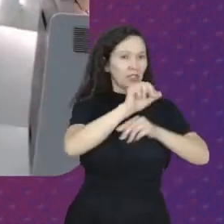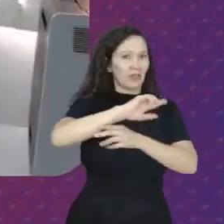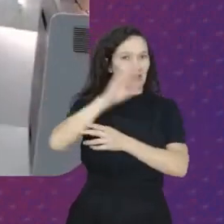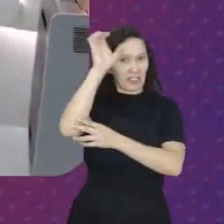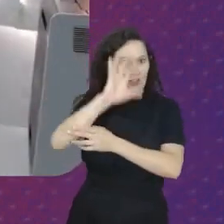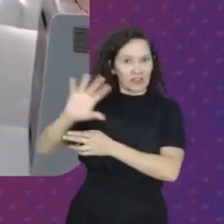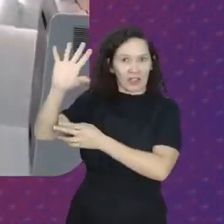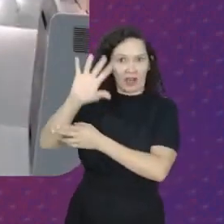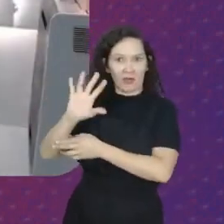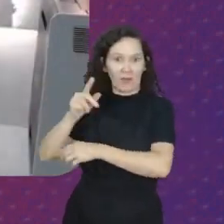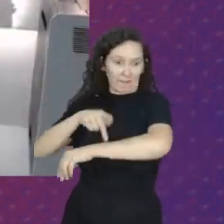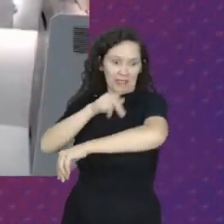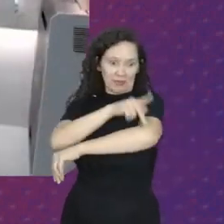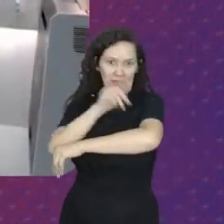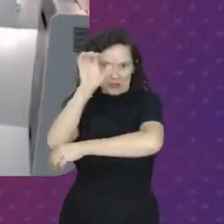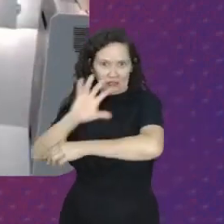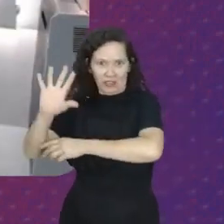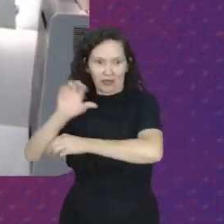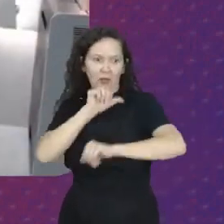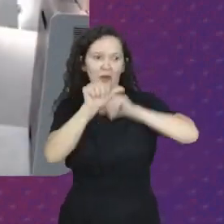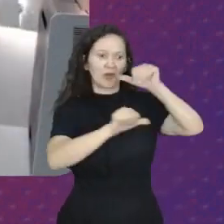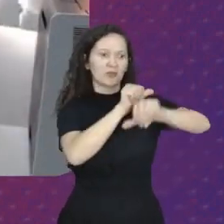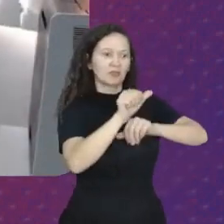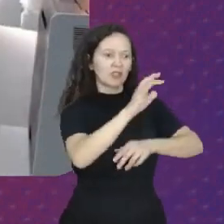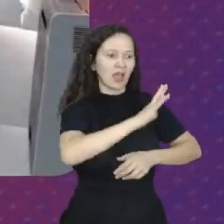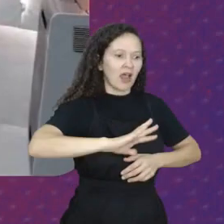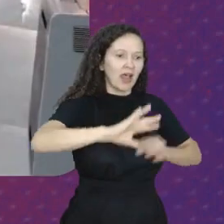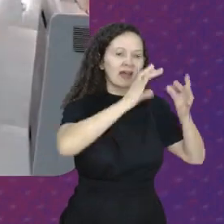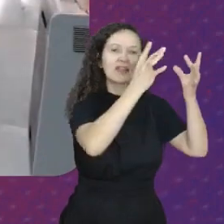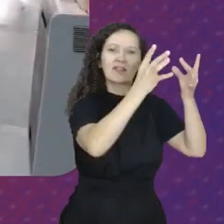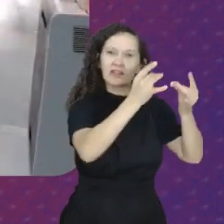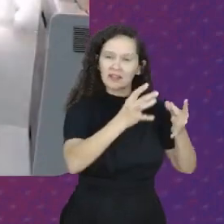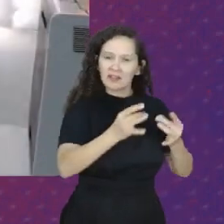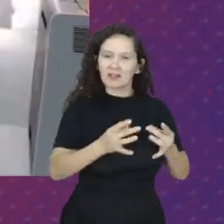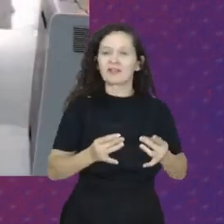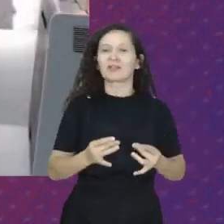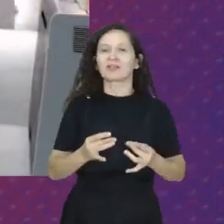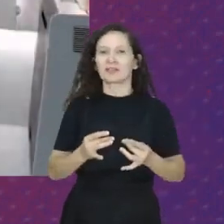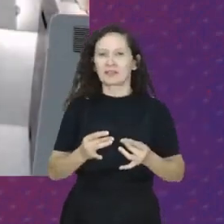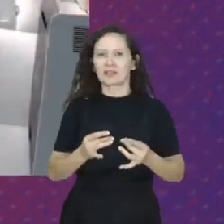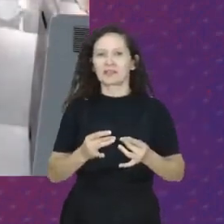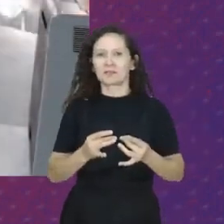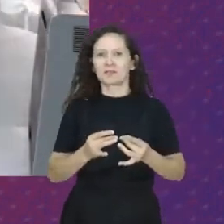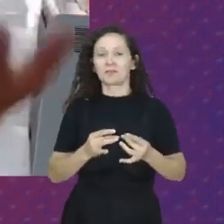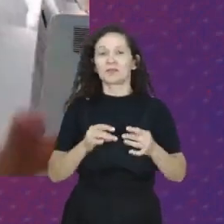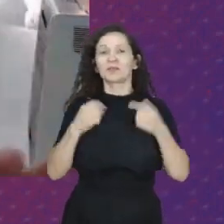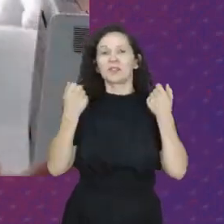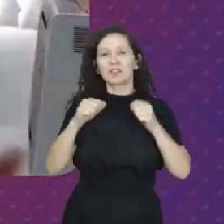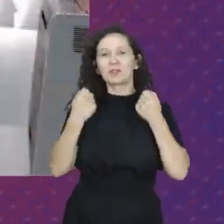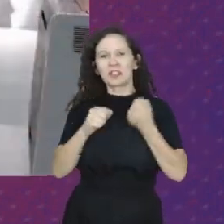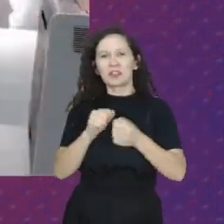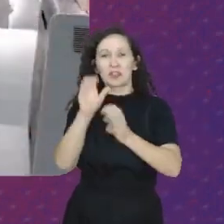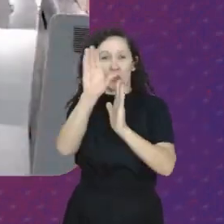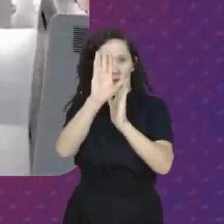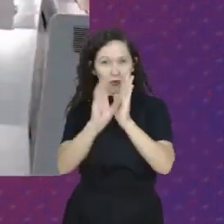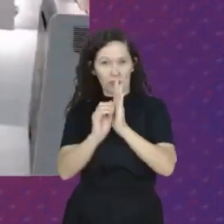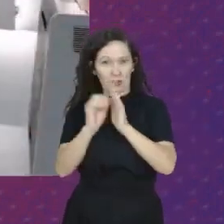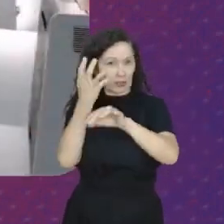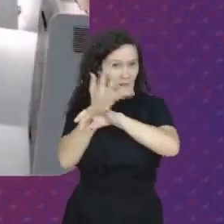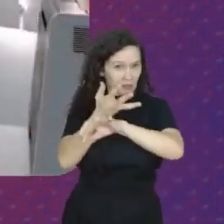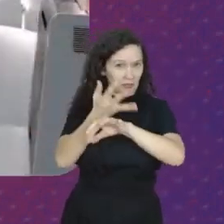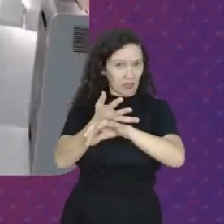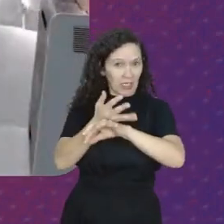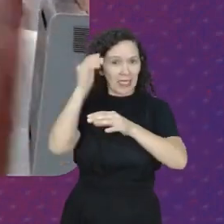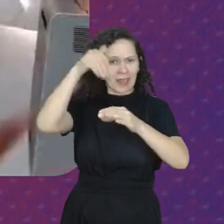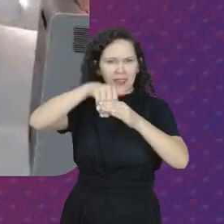é o caso da pedagogia, e passam para ser áreas específicas, de acordo com os componentes curriculares